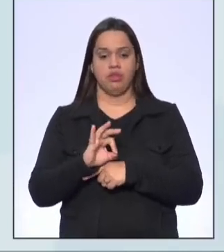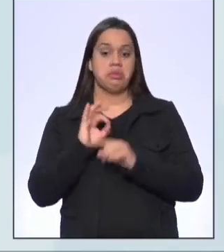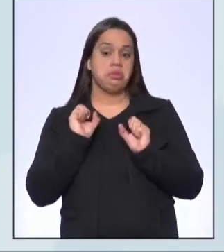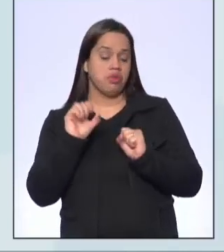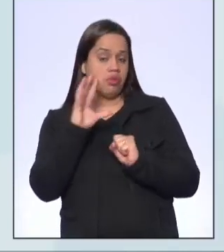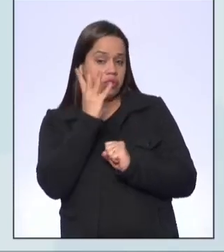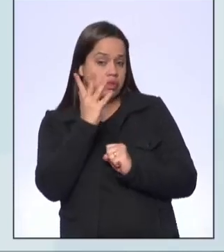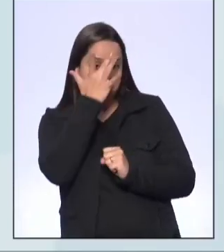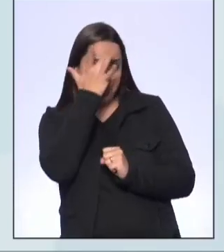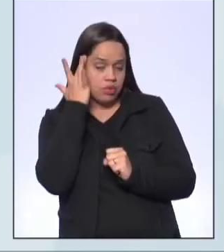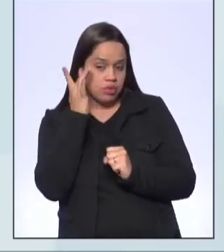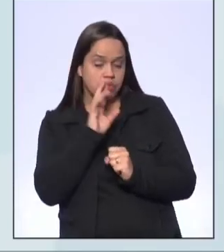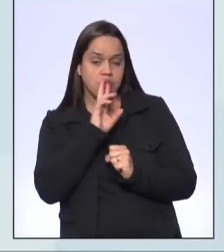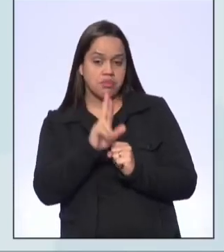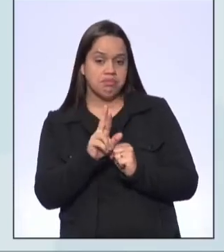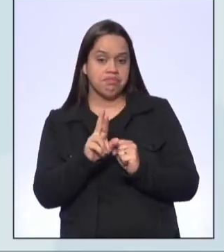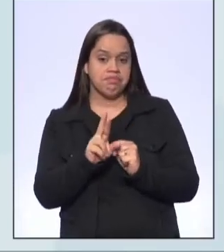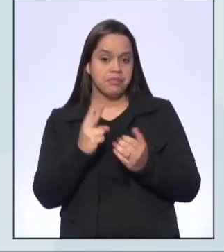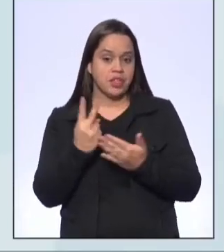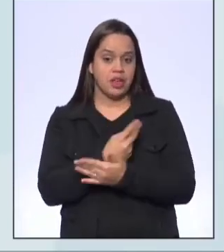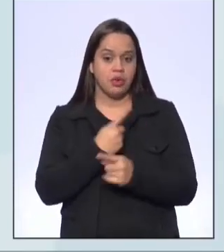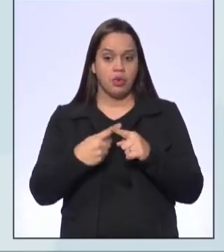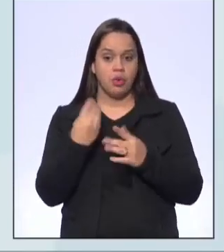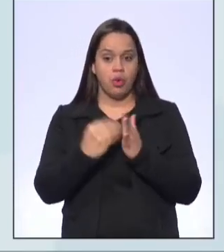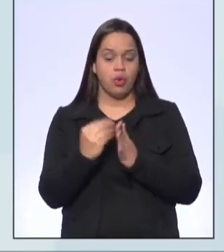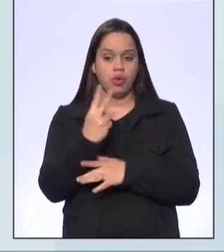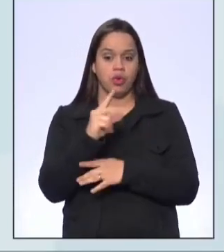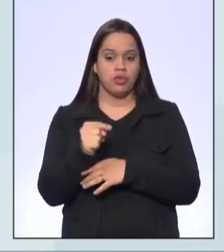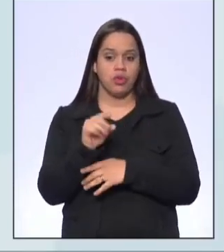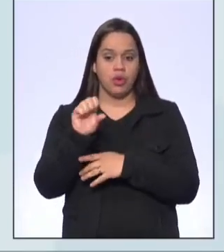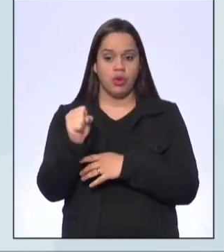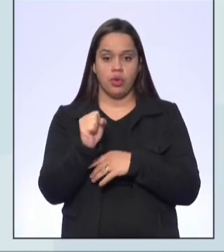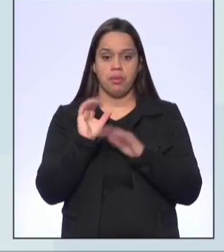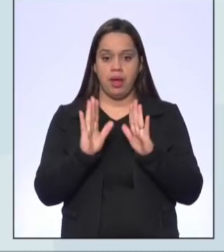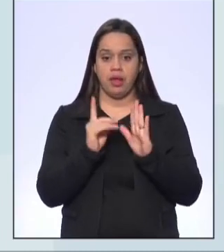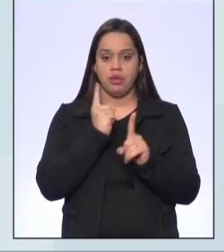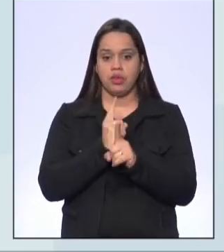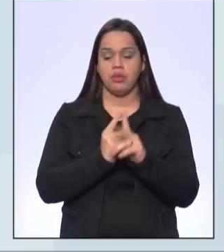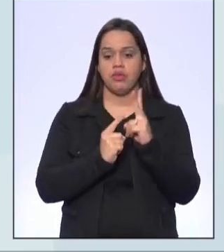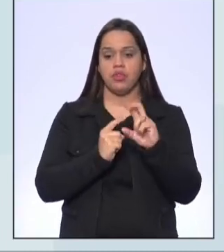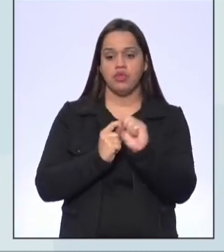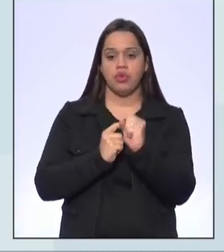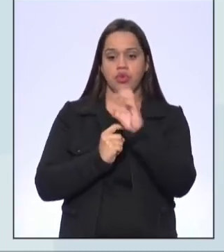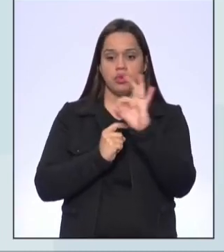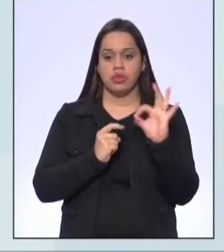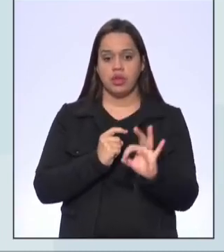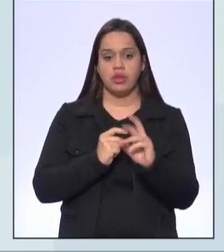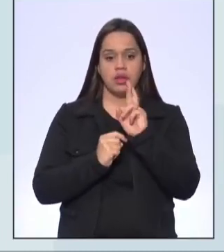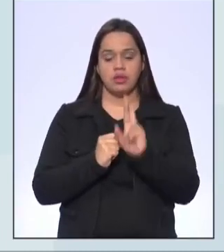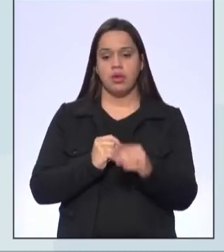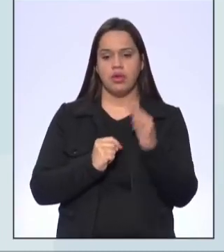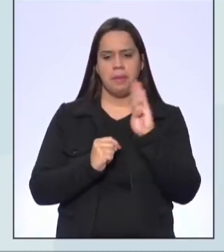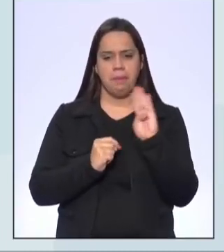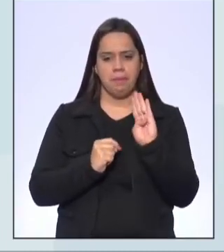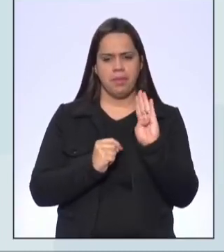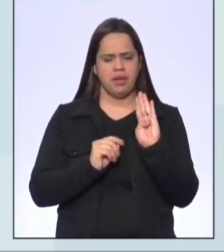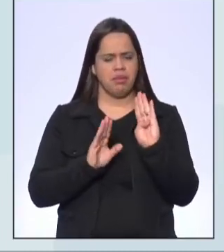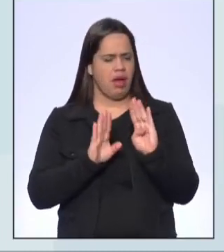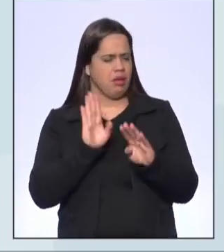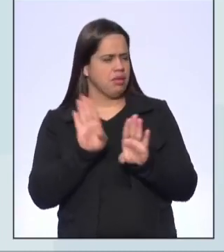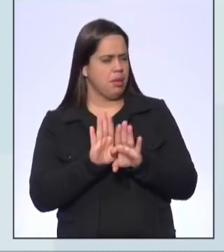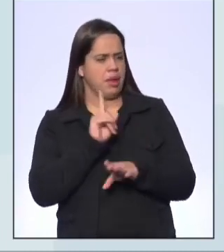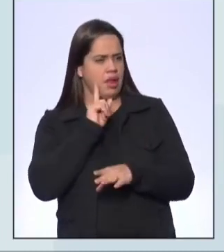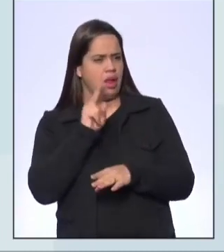multiplicação e colocaram 2,8. Mas como aí nós achamos, 28% é a resposta B. Ô Jonas, ali daria para fazer